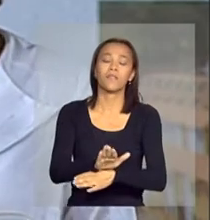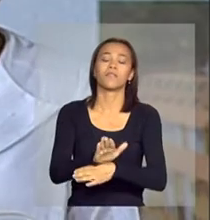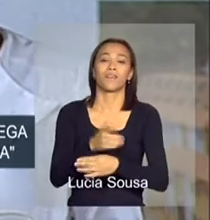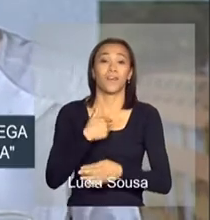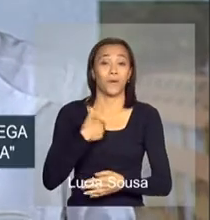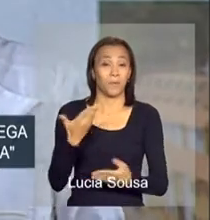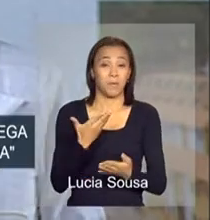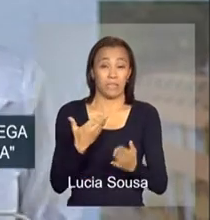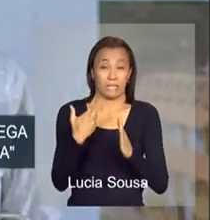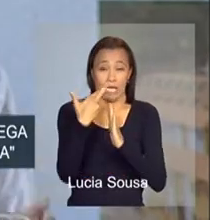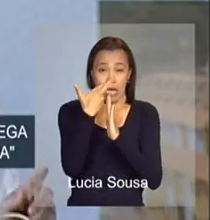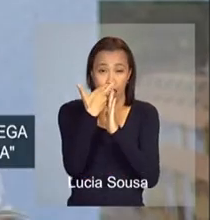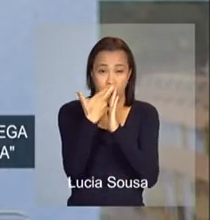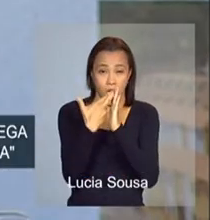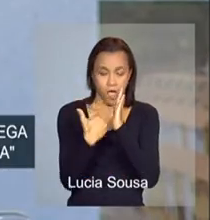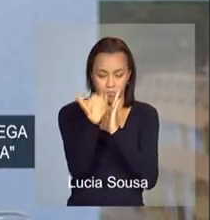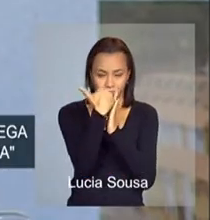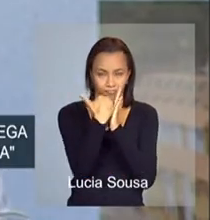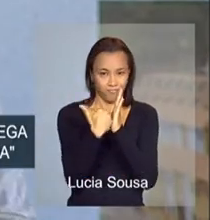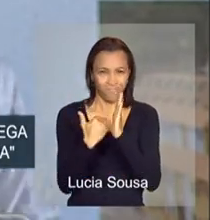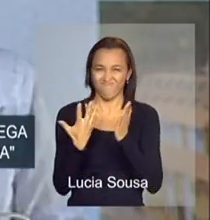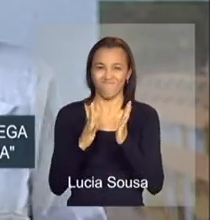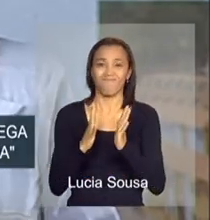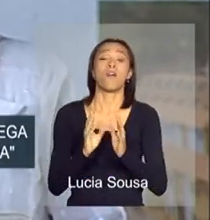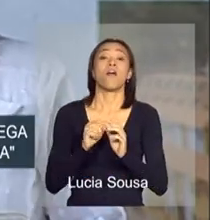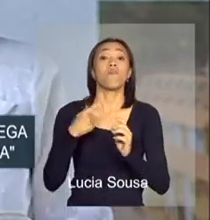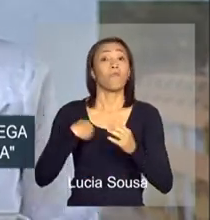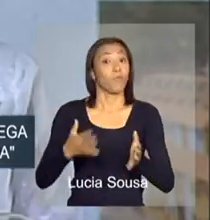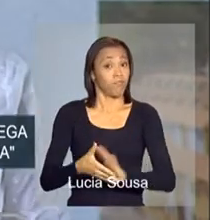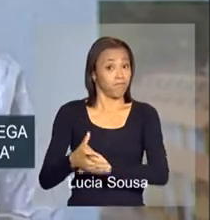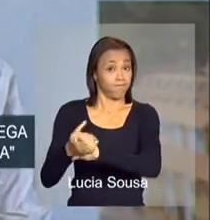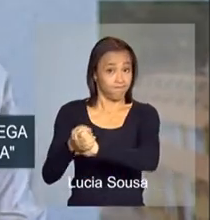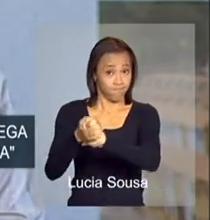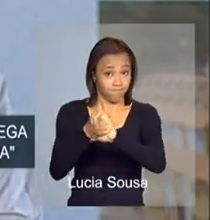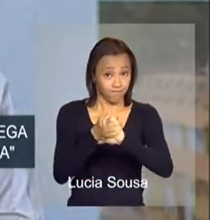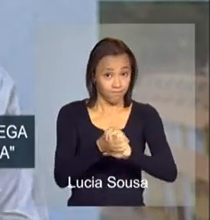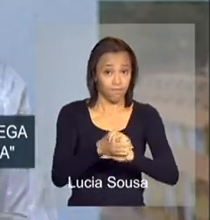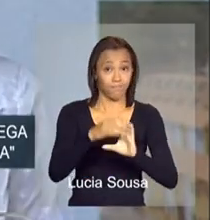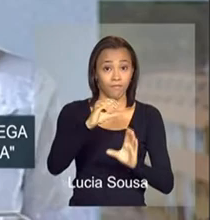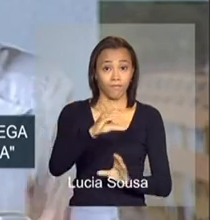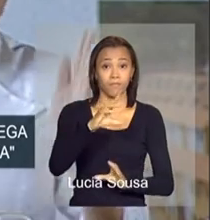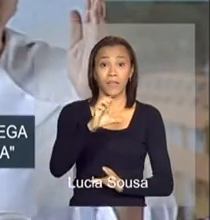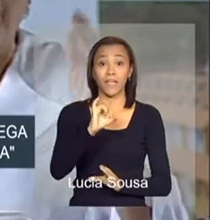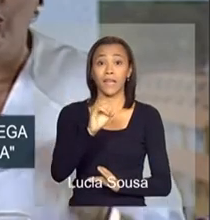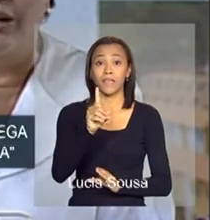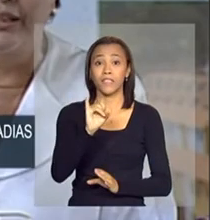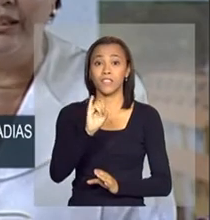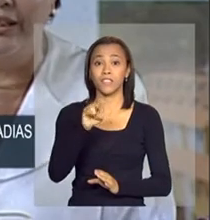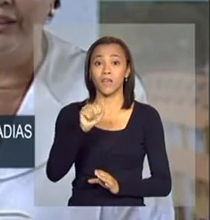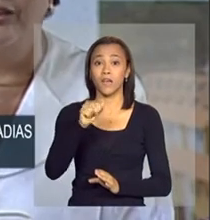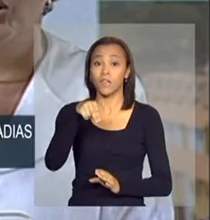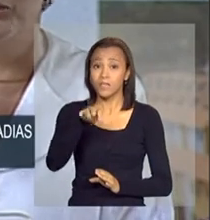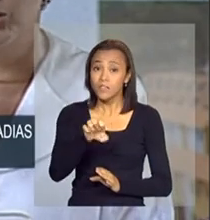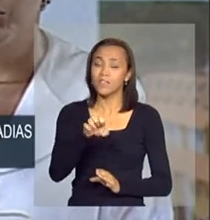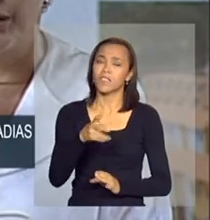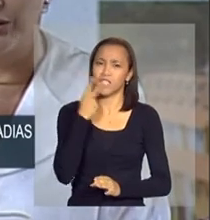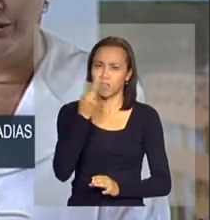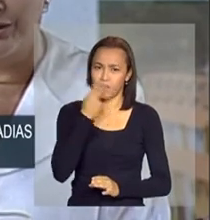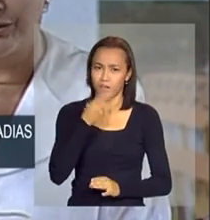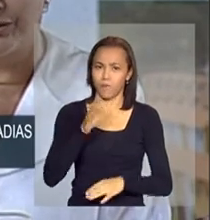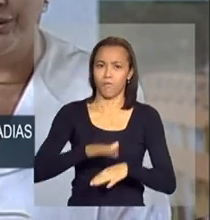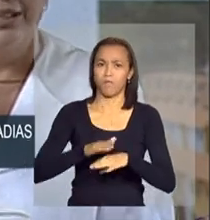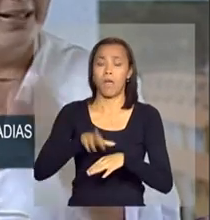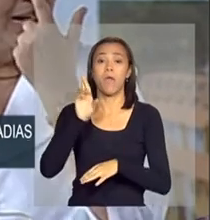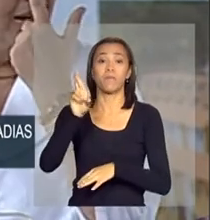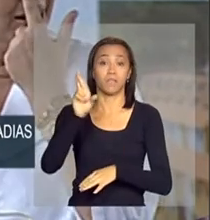quebrar o protocolo e vou cumprimentar a Cleidiane que falou aqui em nome